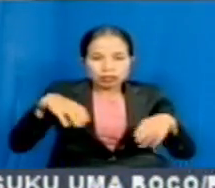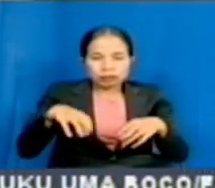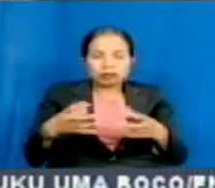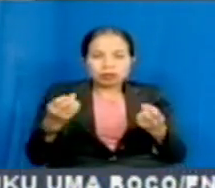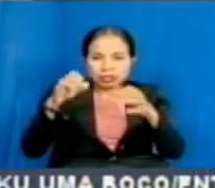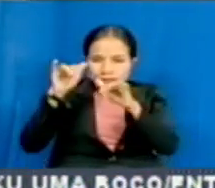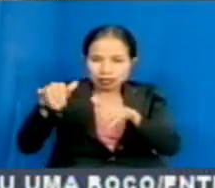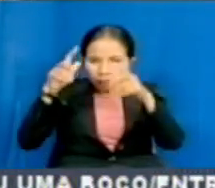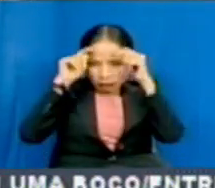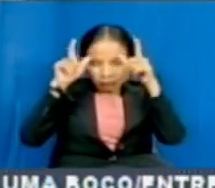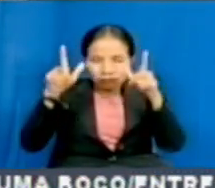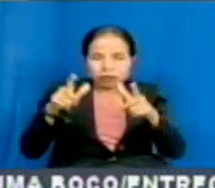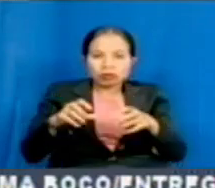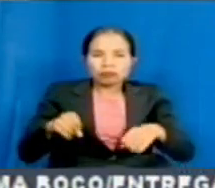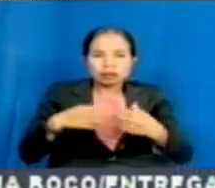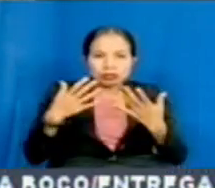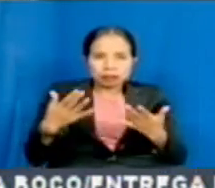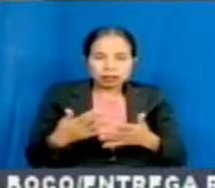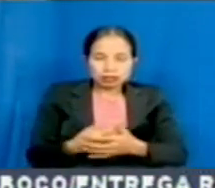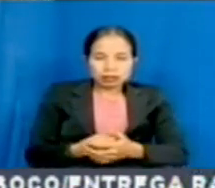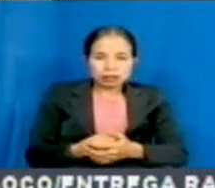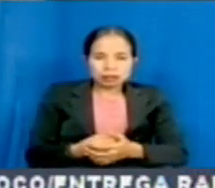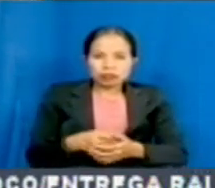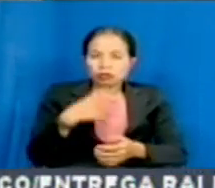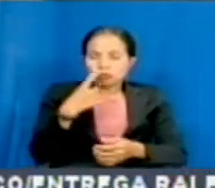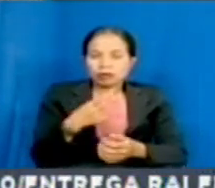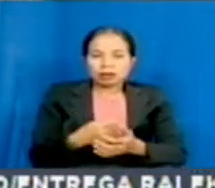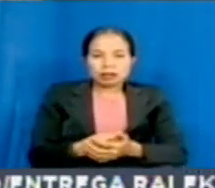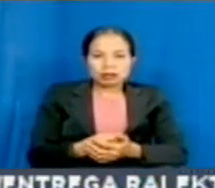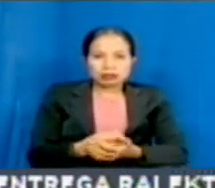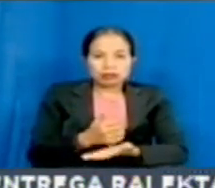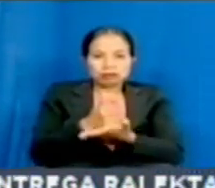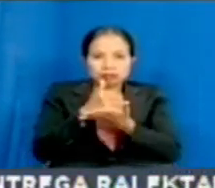ne. Oisa, sema tatu responde dane.